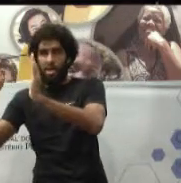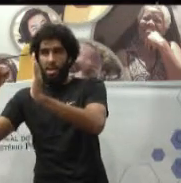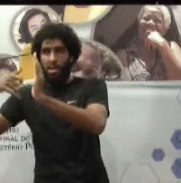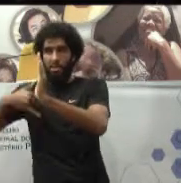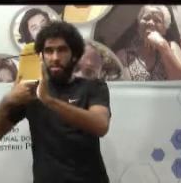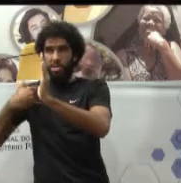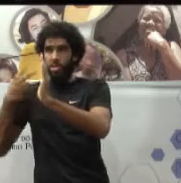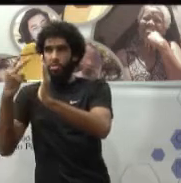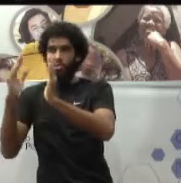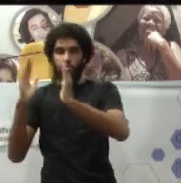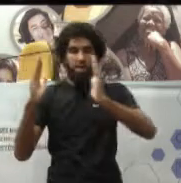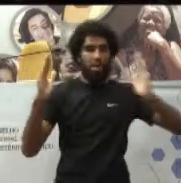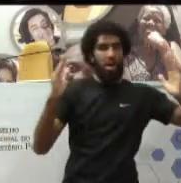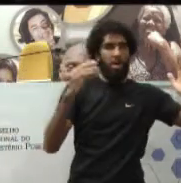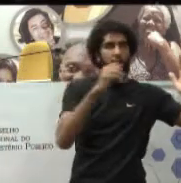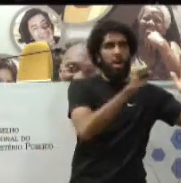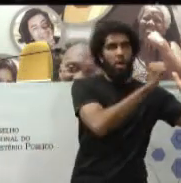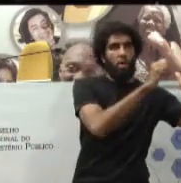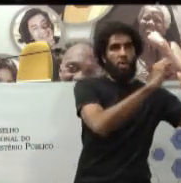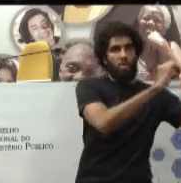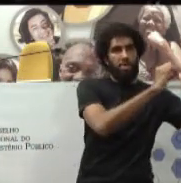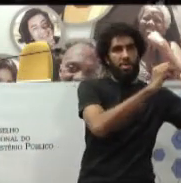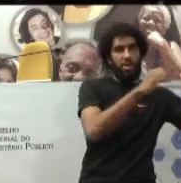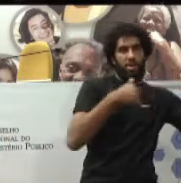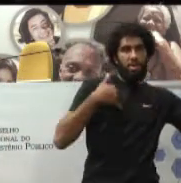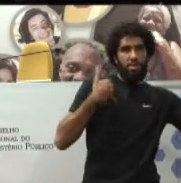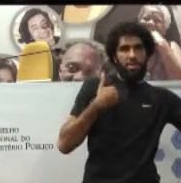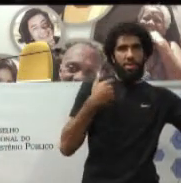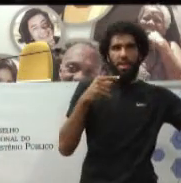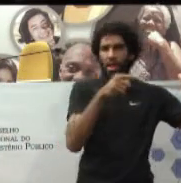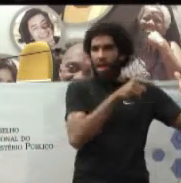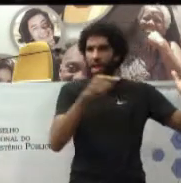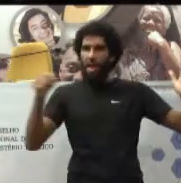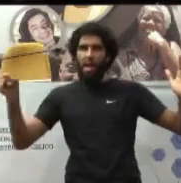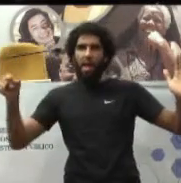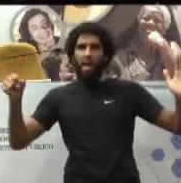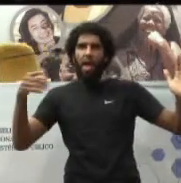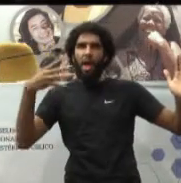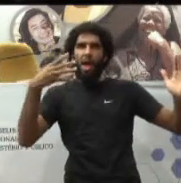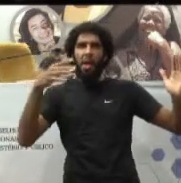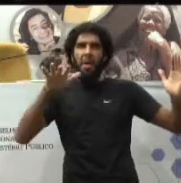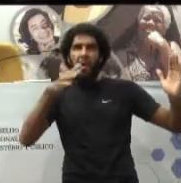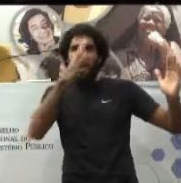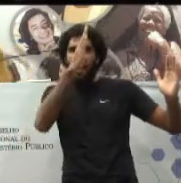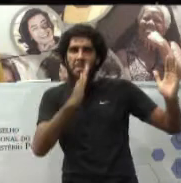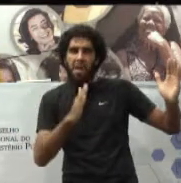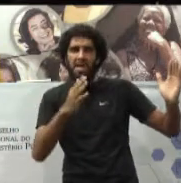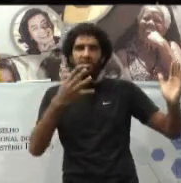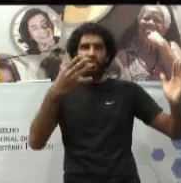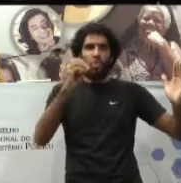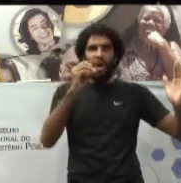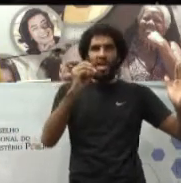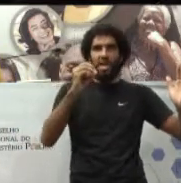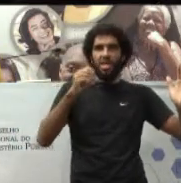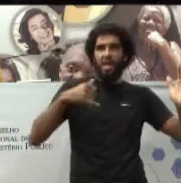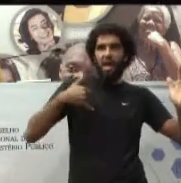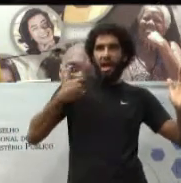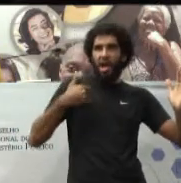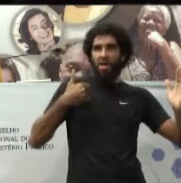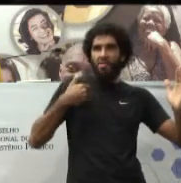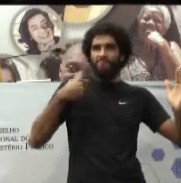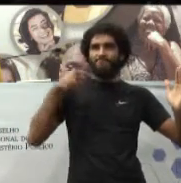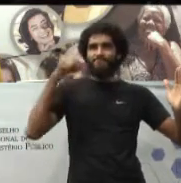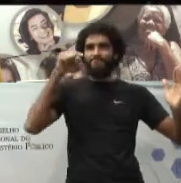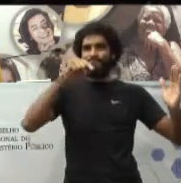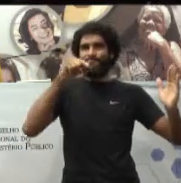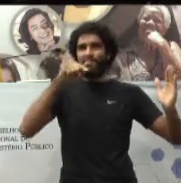a média de idade essa população há 41 anos isso é uma verdade matemática mas isso é uma mentira científica porque você está